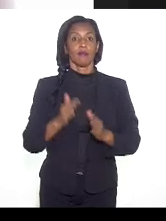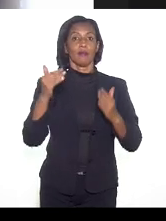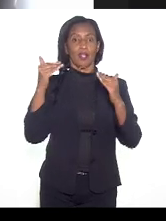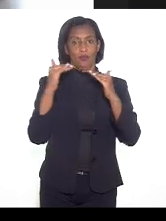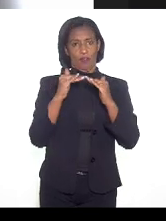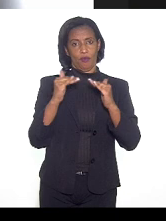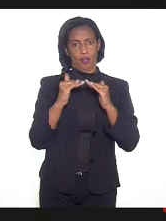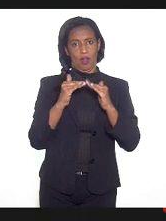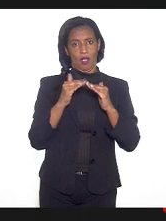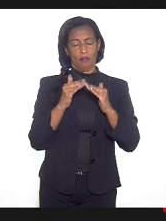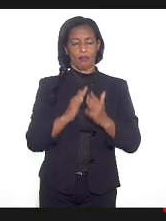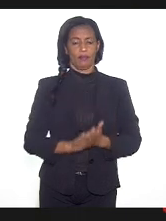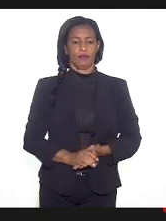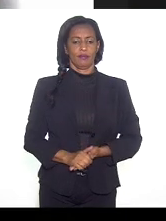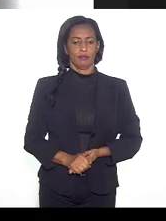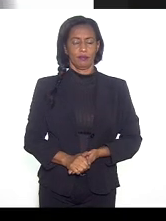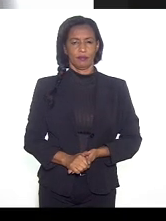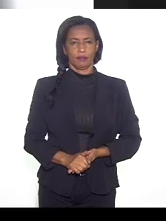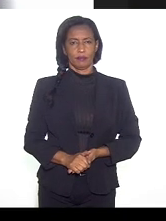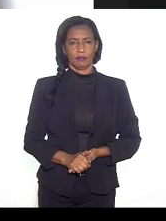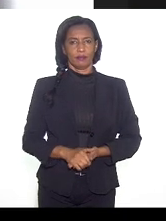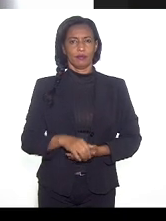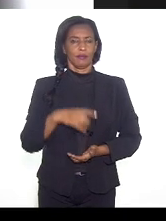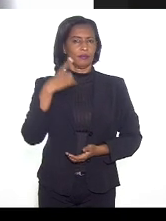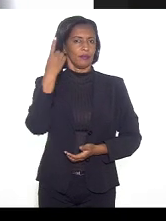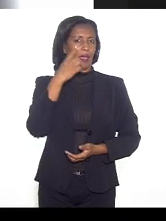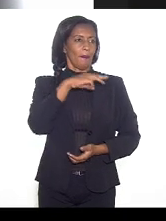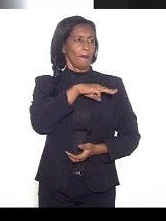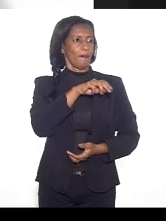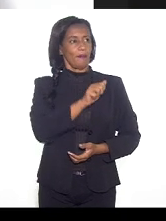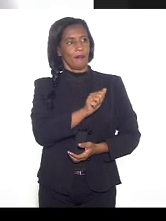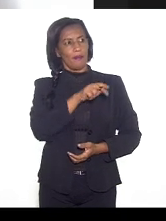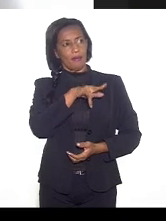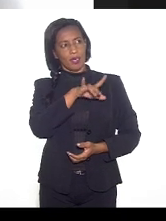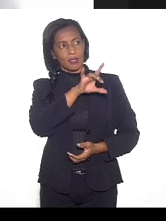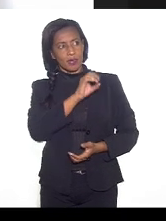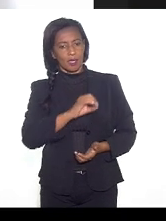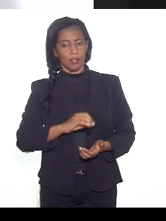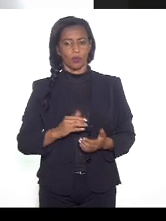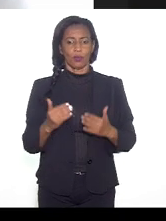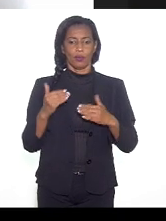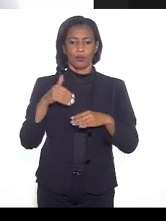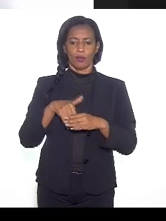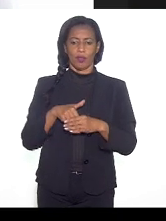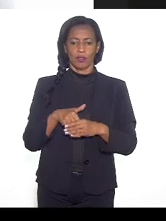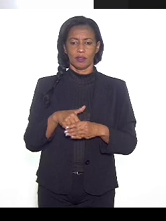Favorável, presidente. Obrigado. Deputado Marcelo Dino?